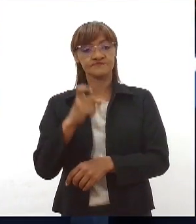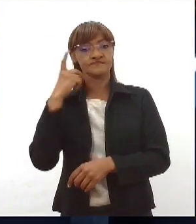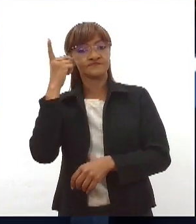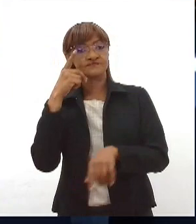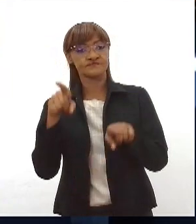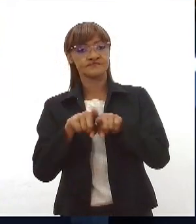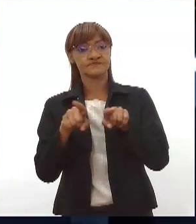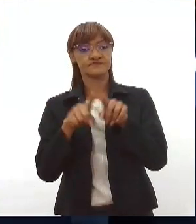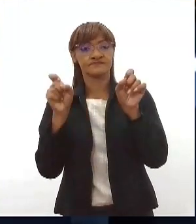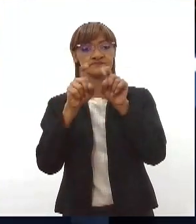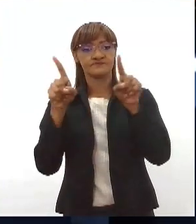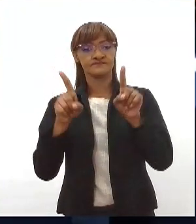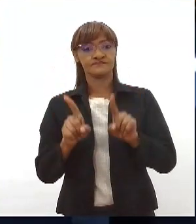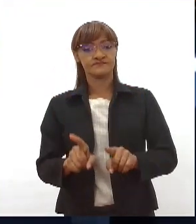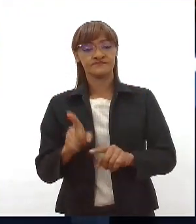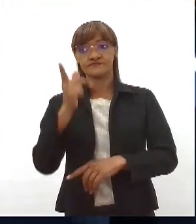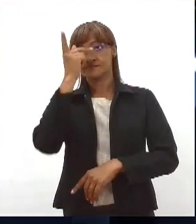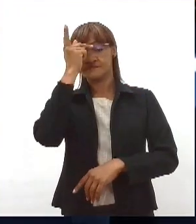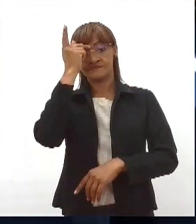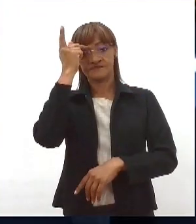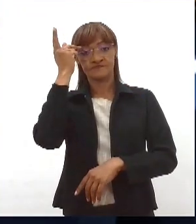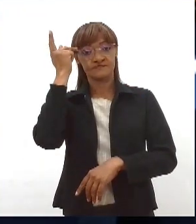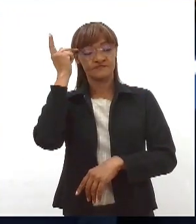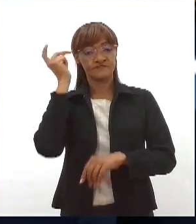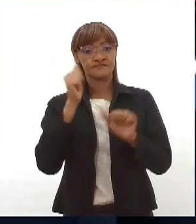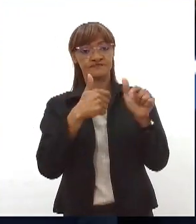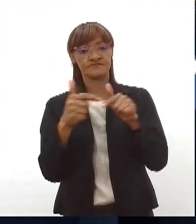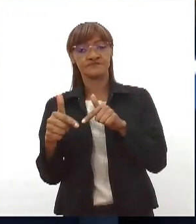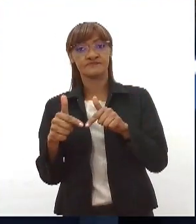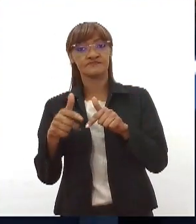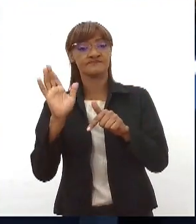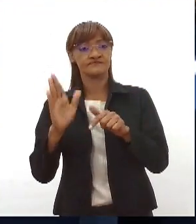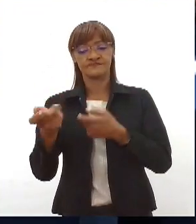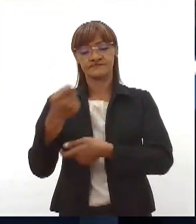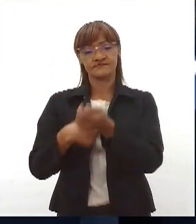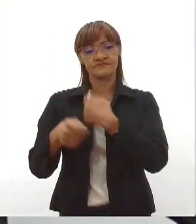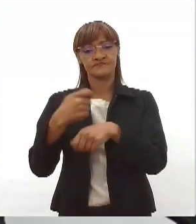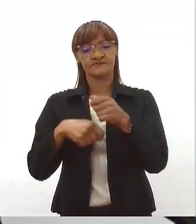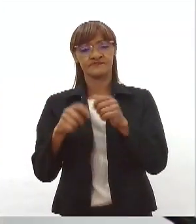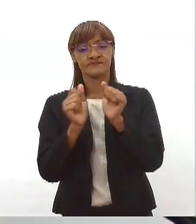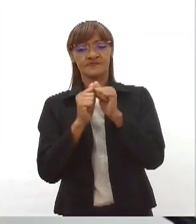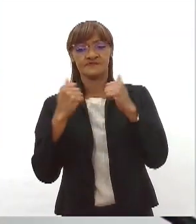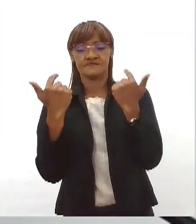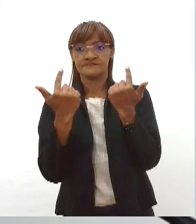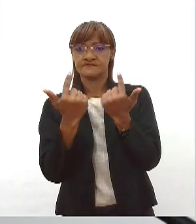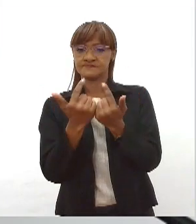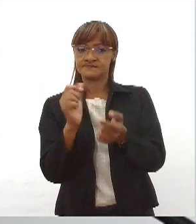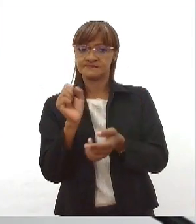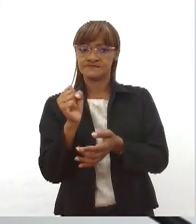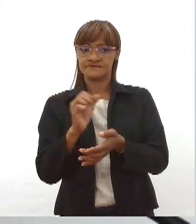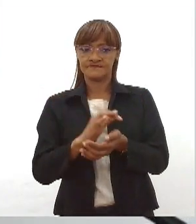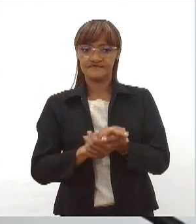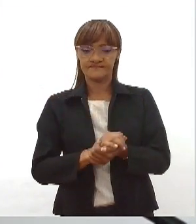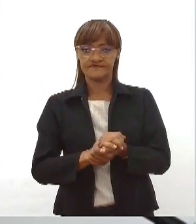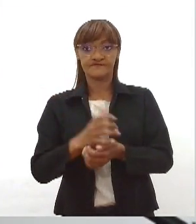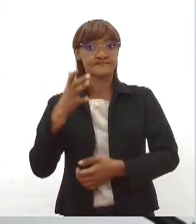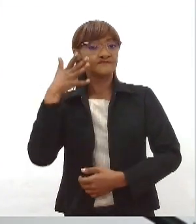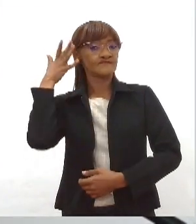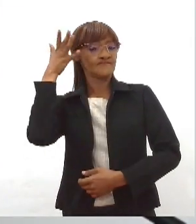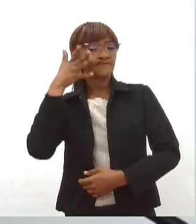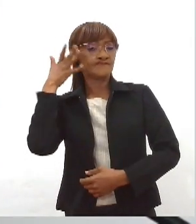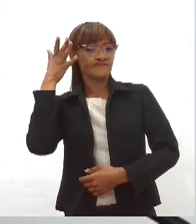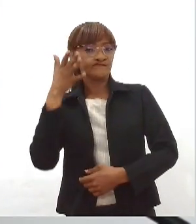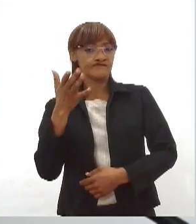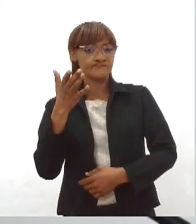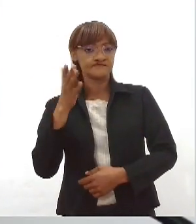pessoas que atuaram na administração da Assembleia Legislativa de Sergipe no discurso Luciano bispo se